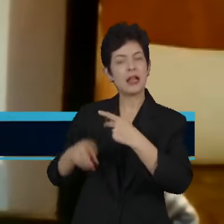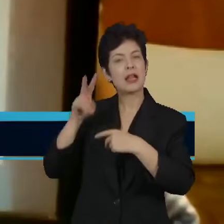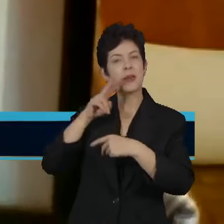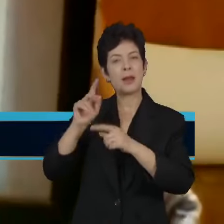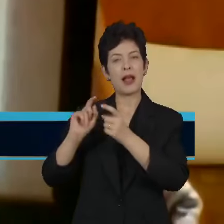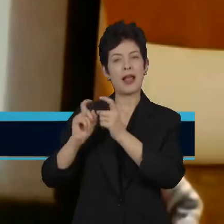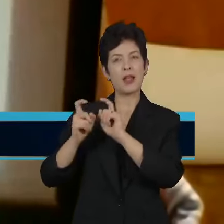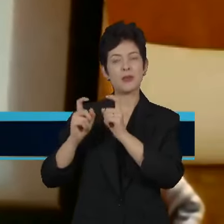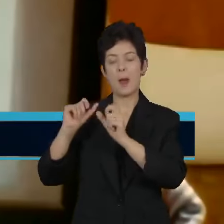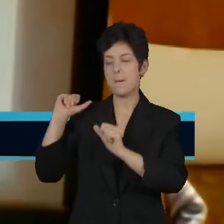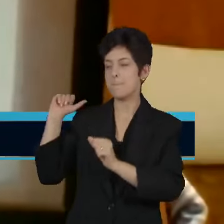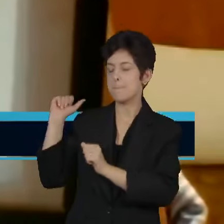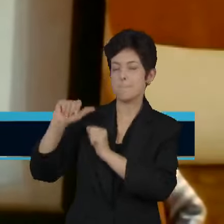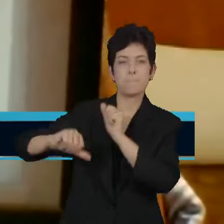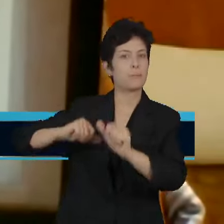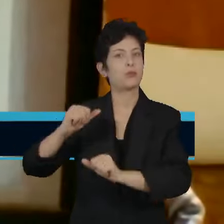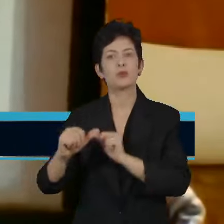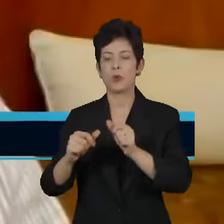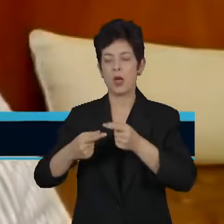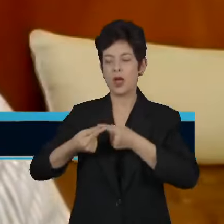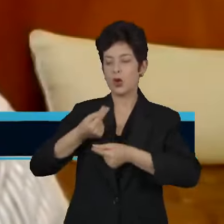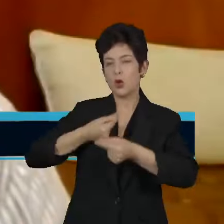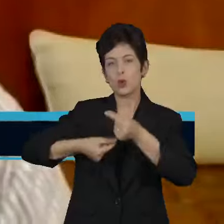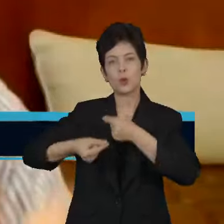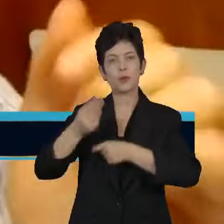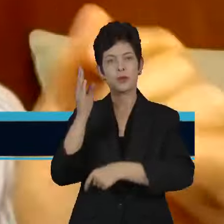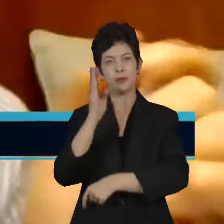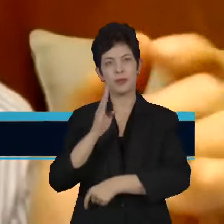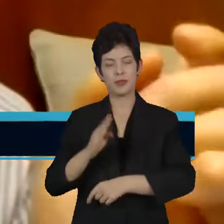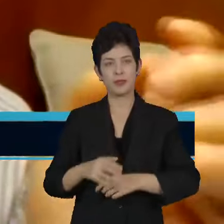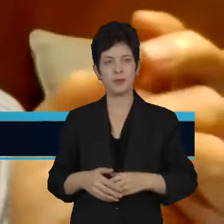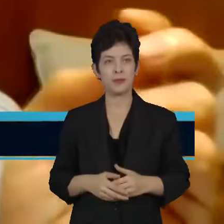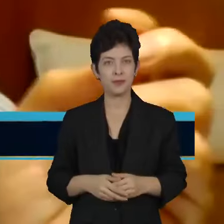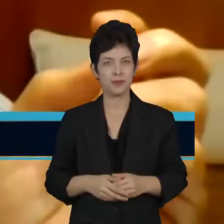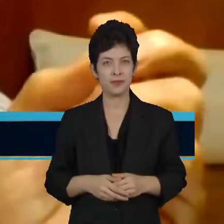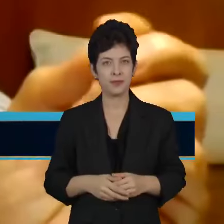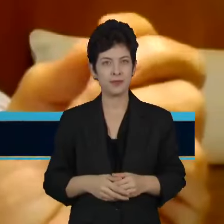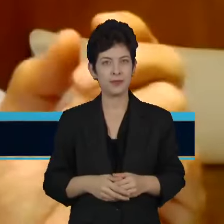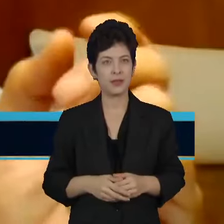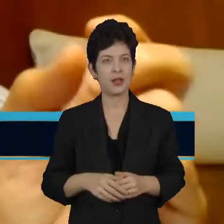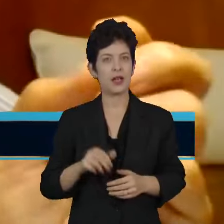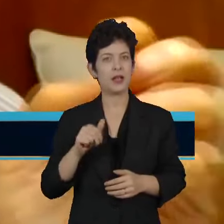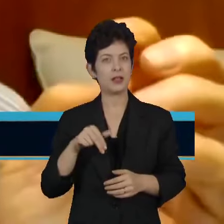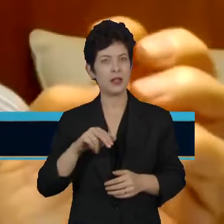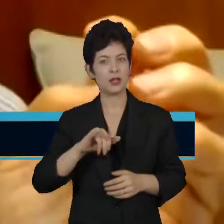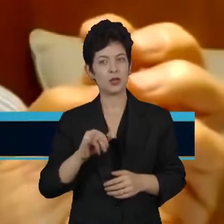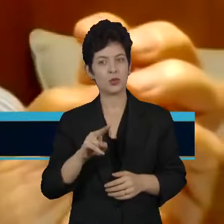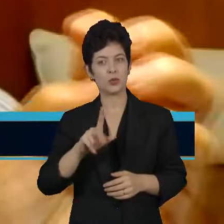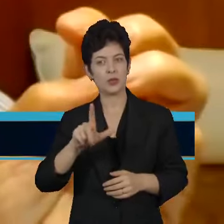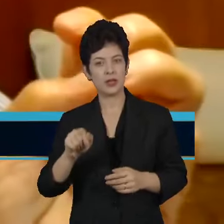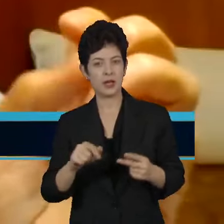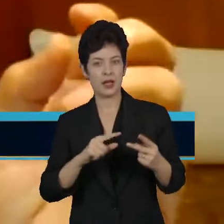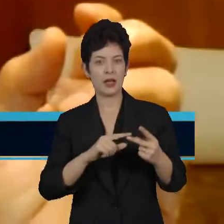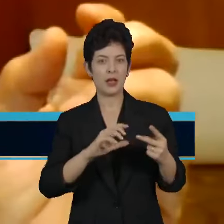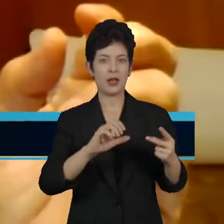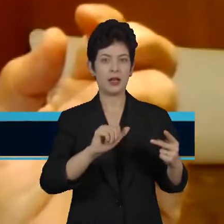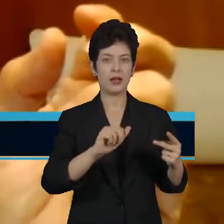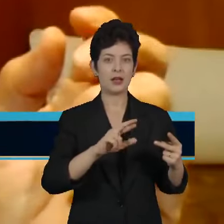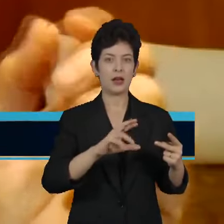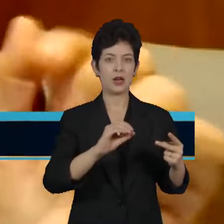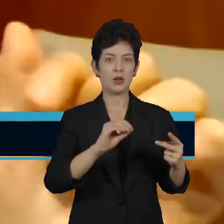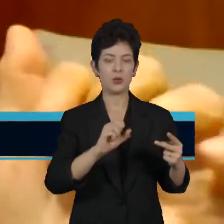reunião que mudou a história econômica do Brasil para Júlia e Carlos Eduardo